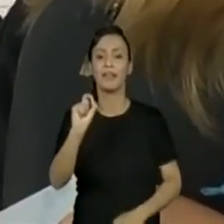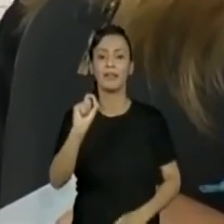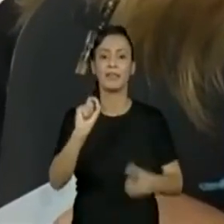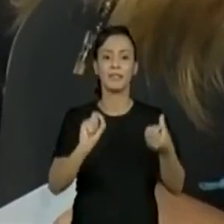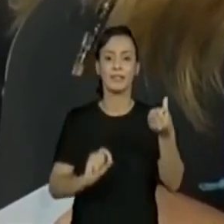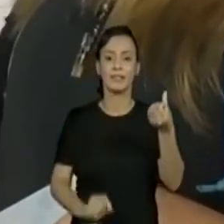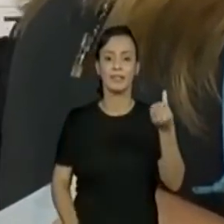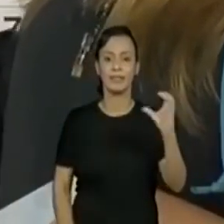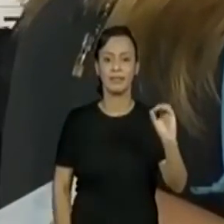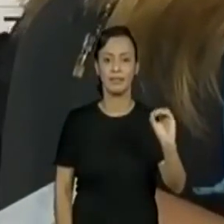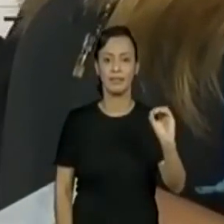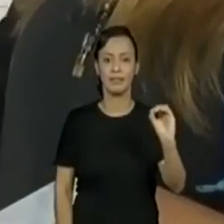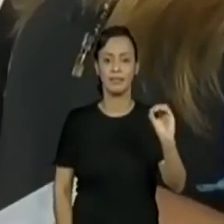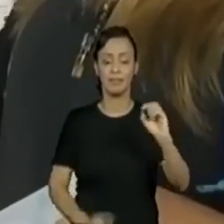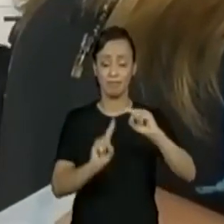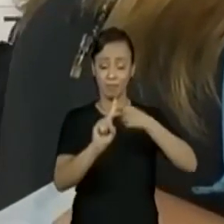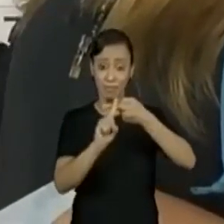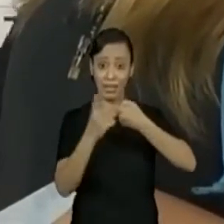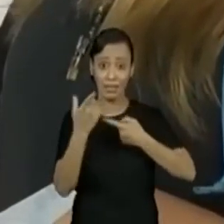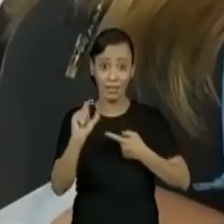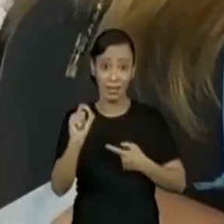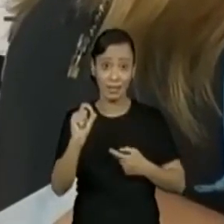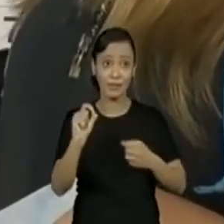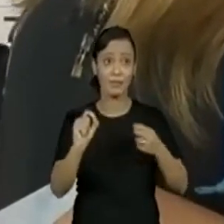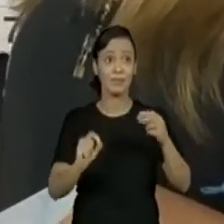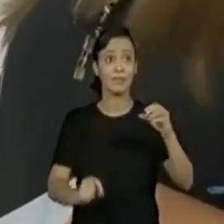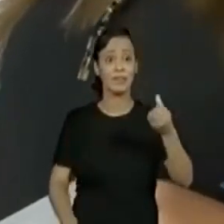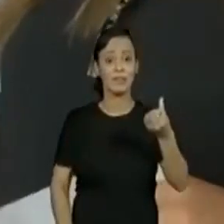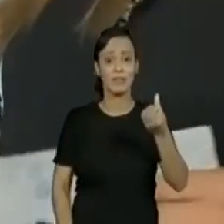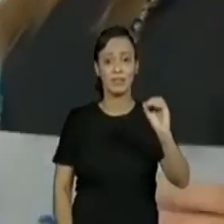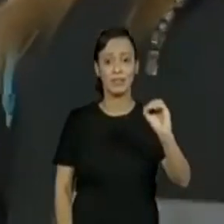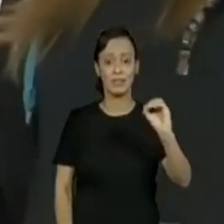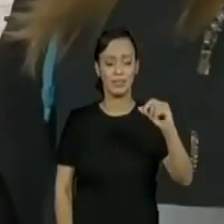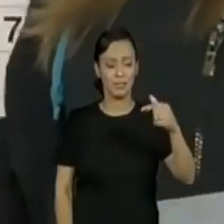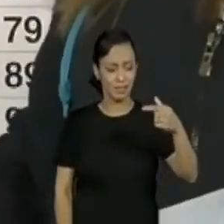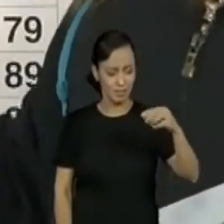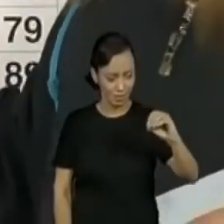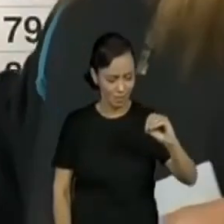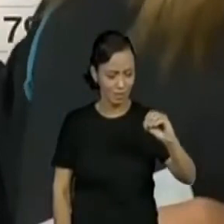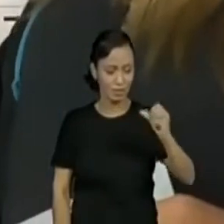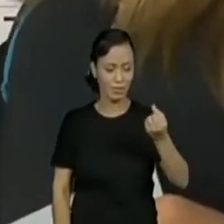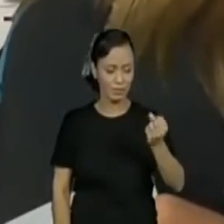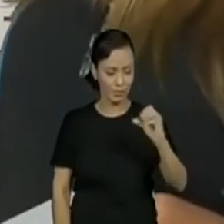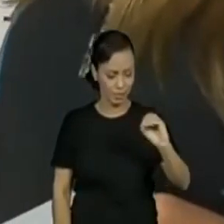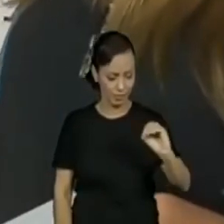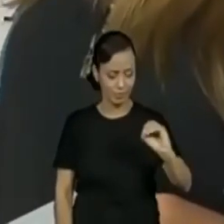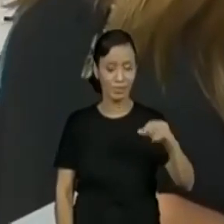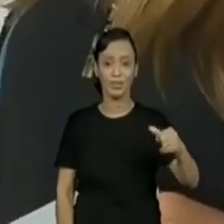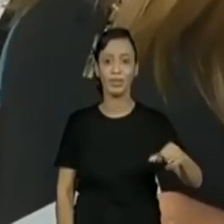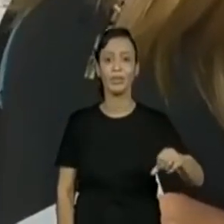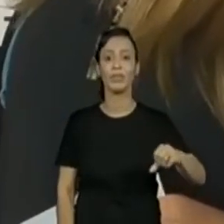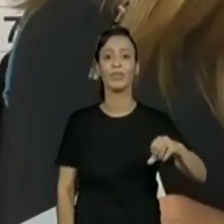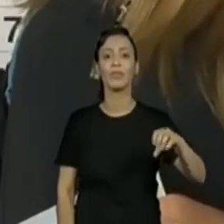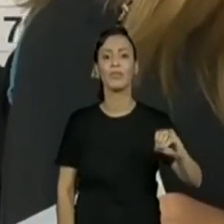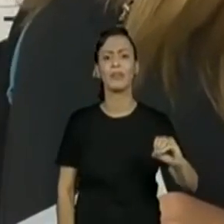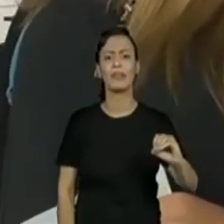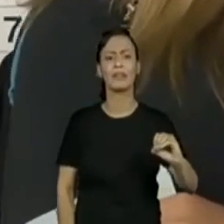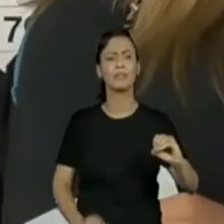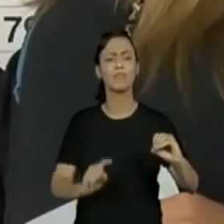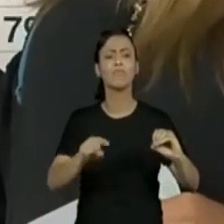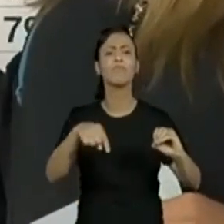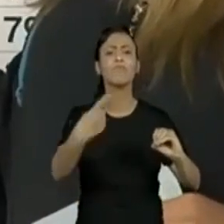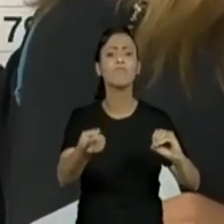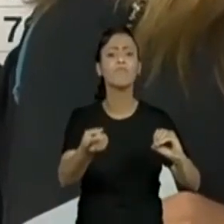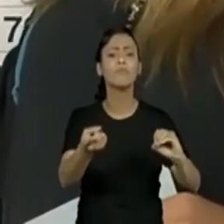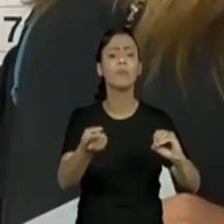60, 70, 80, 90 e assim por diante. Depois do 90, qual seria a próxima